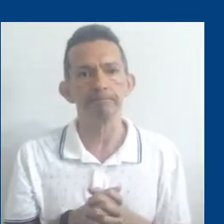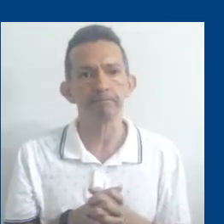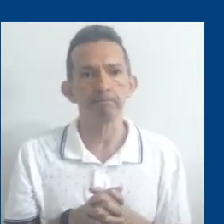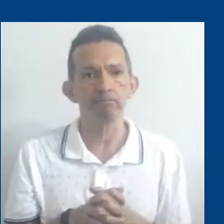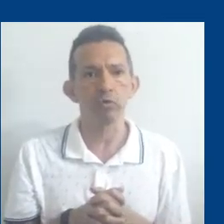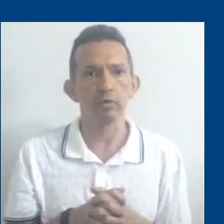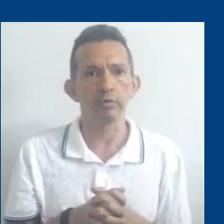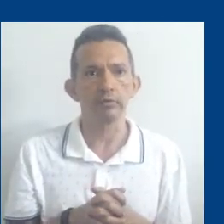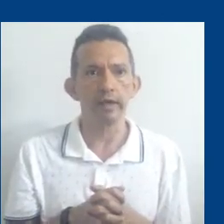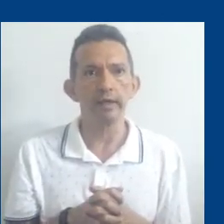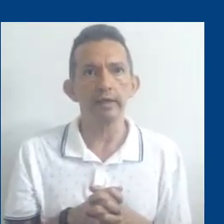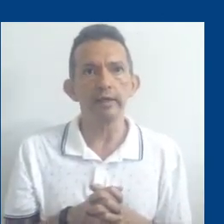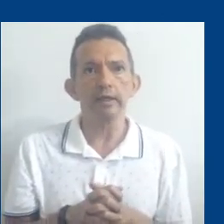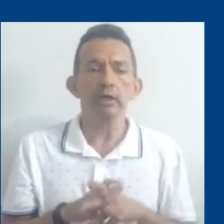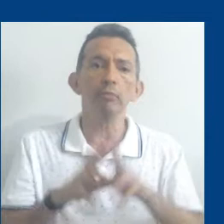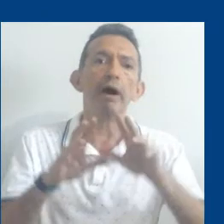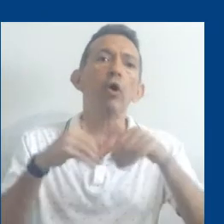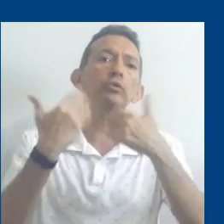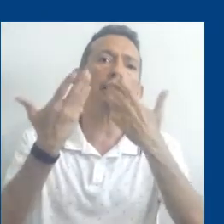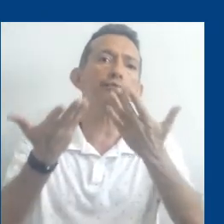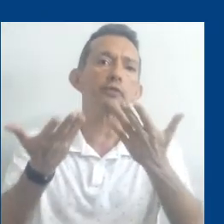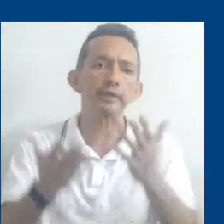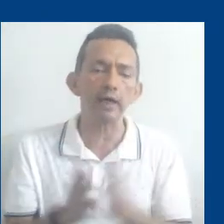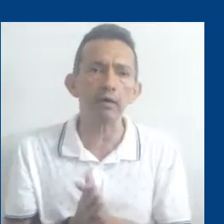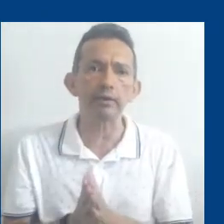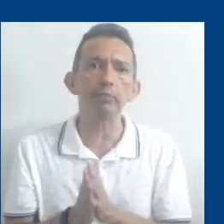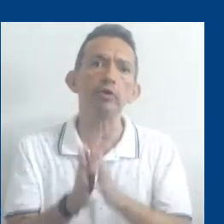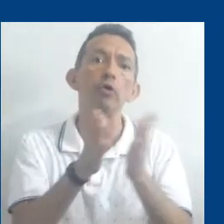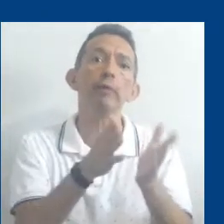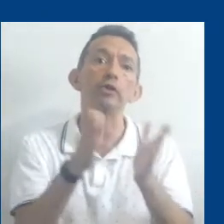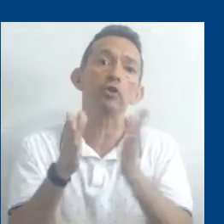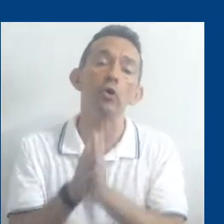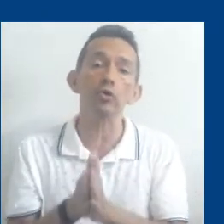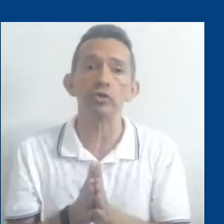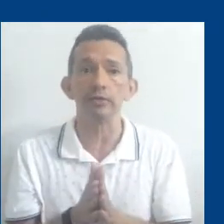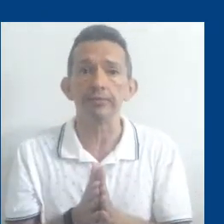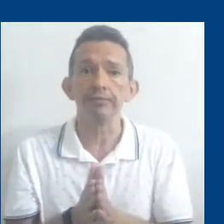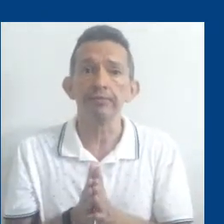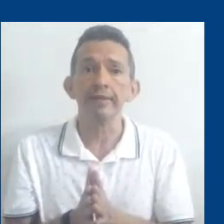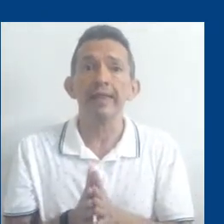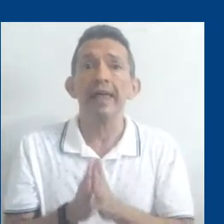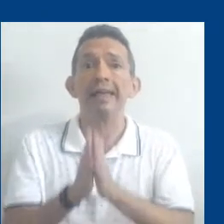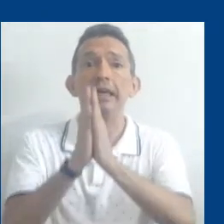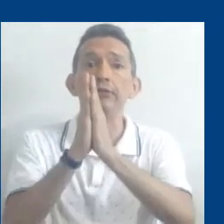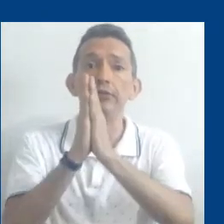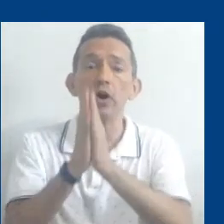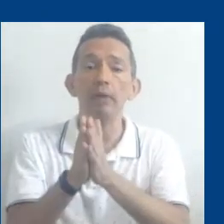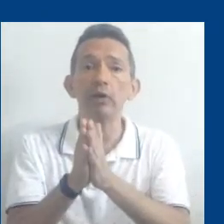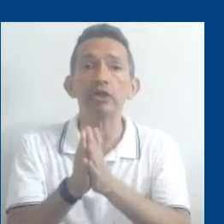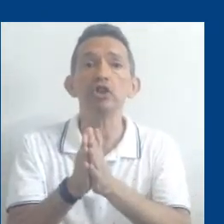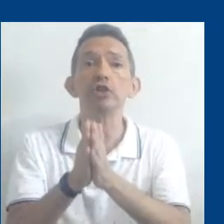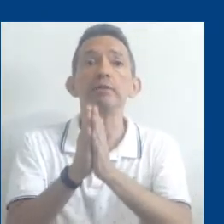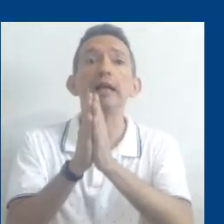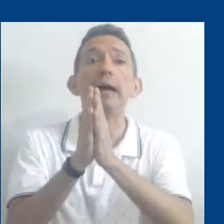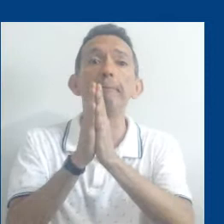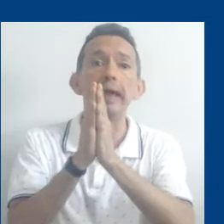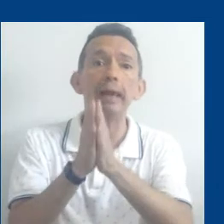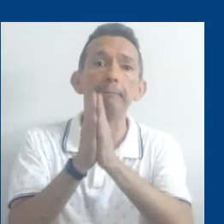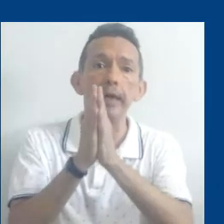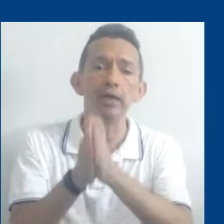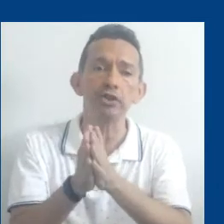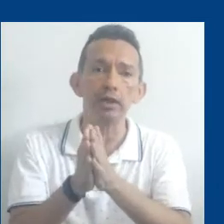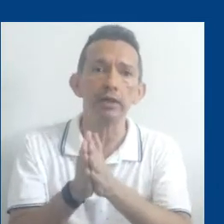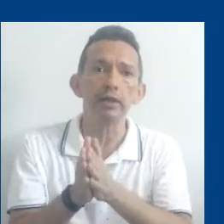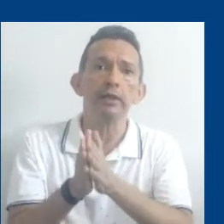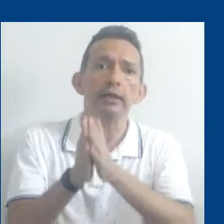golgiense. Tá? E uma outra função atribuída ao complexo de Golgi é que ele forma o que a gente chama de